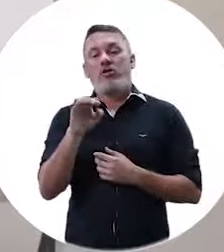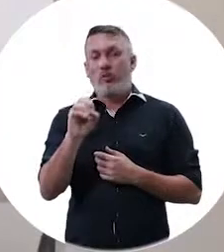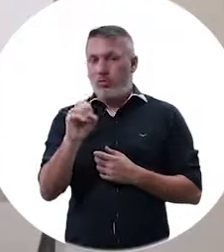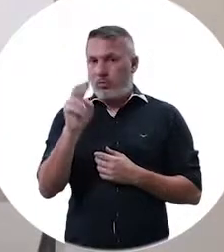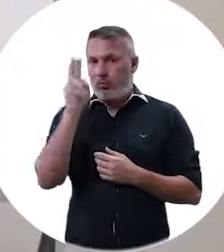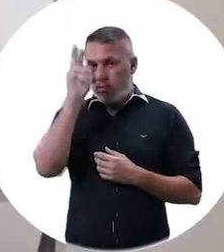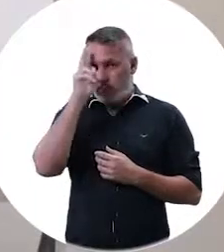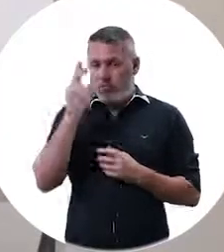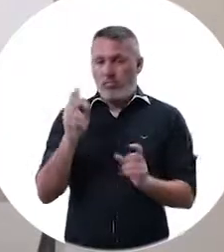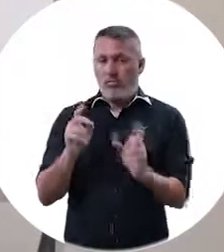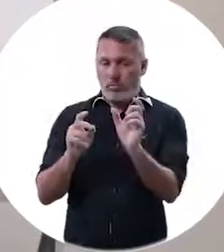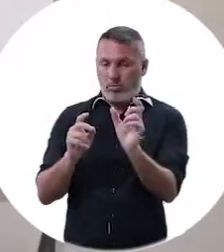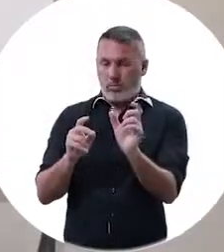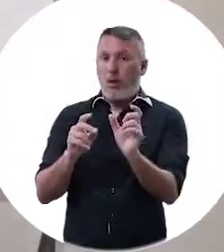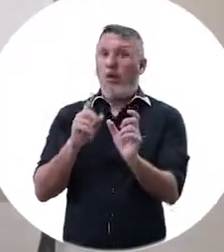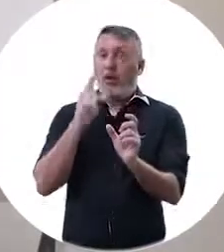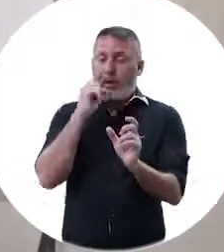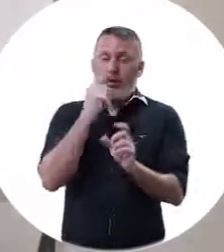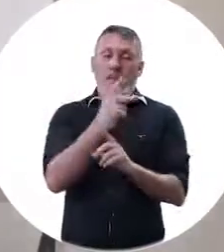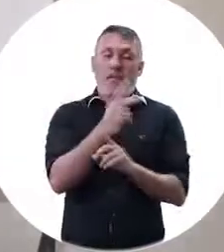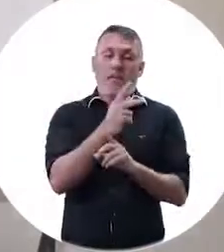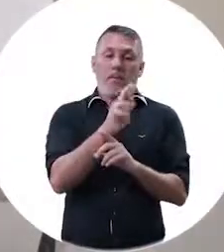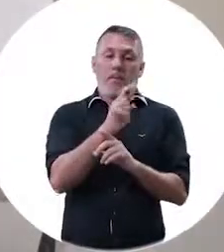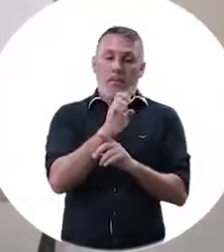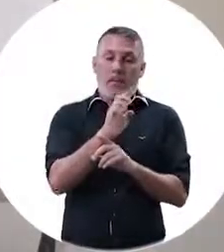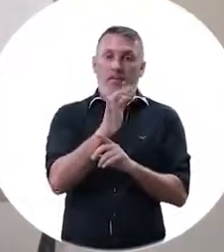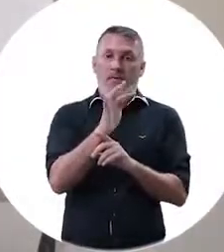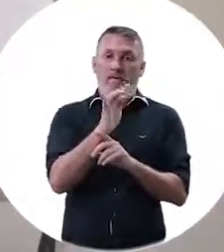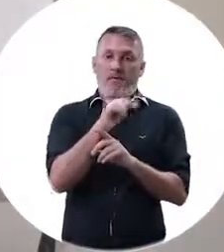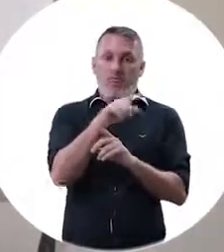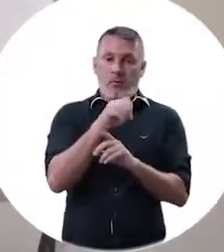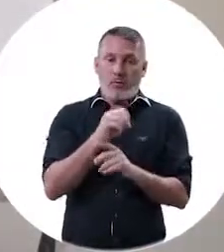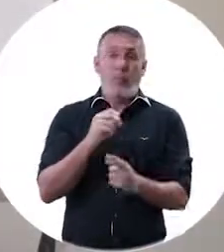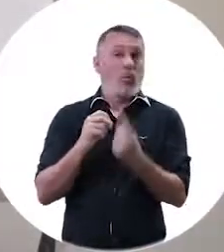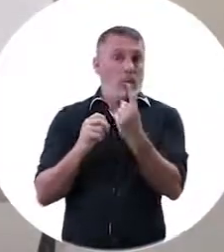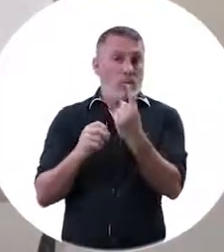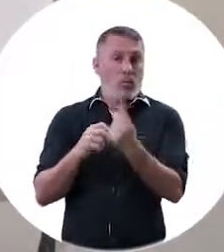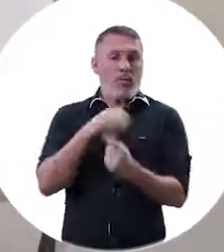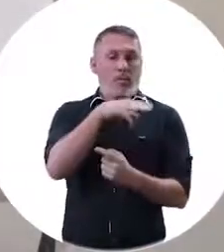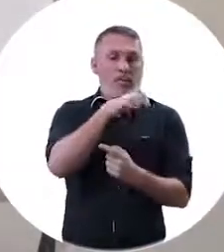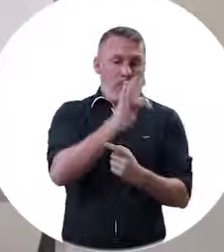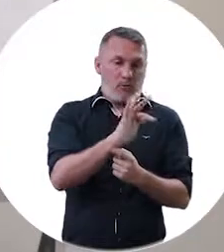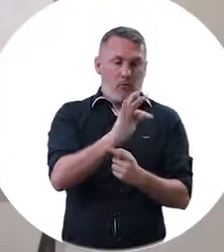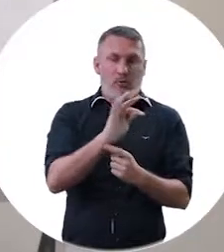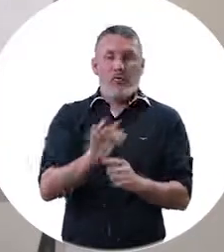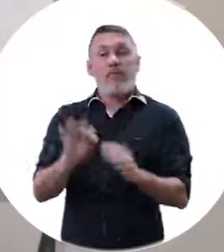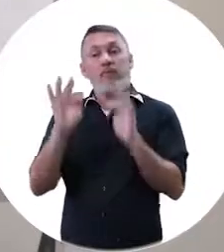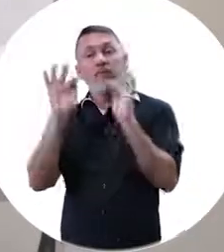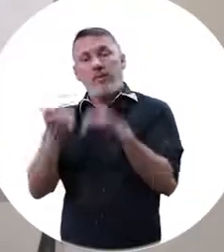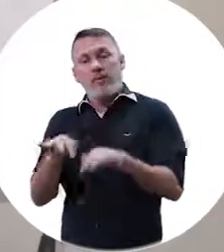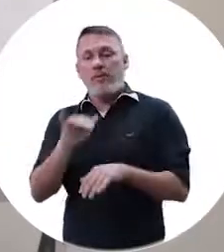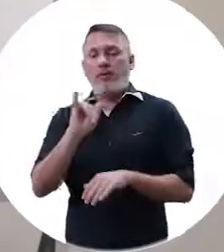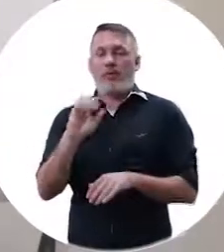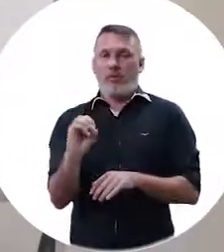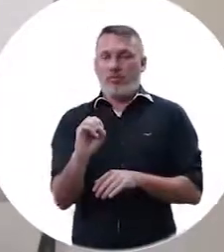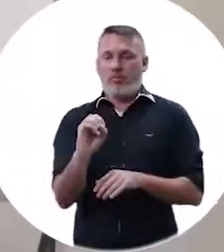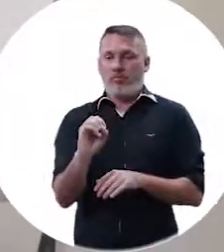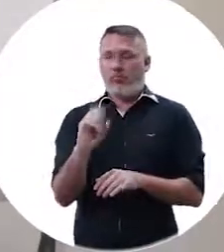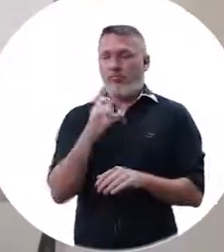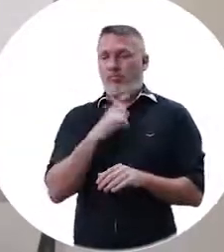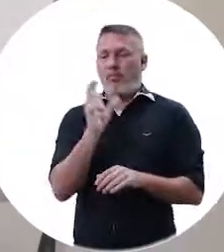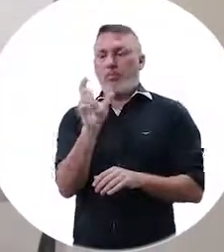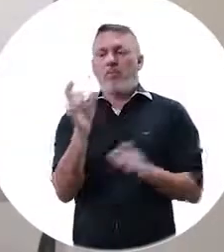trimetil. Relembrando, prefixo de um carbono, met. Terminação radical,